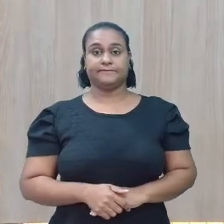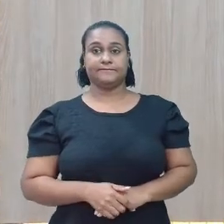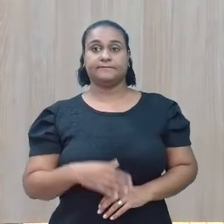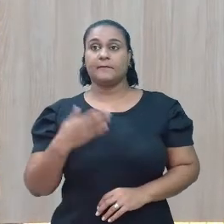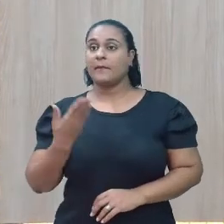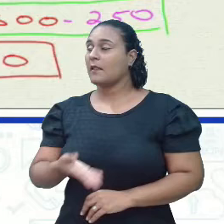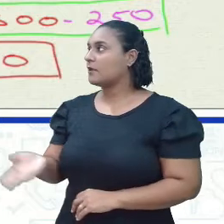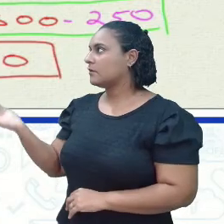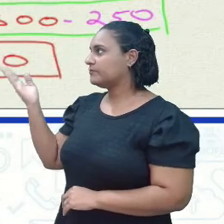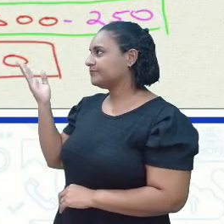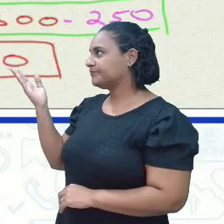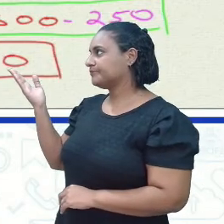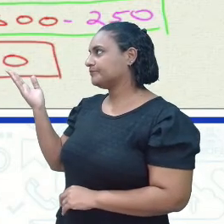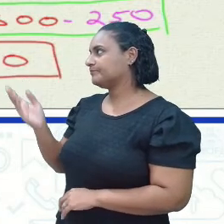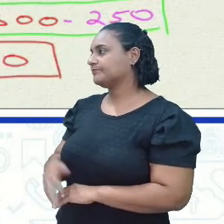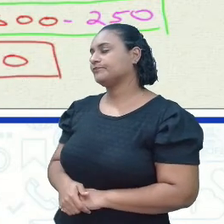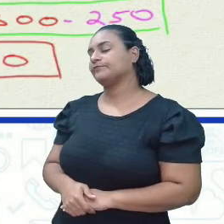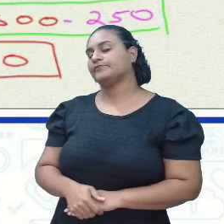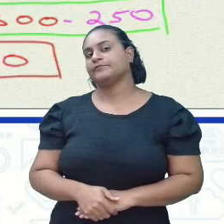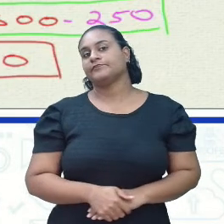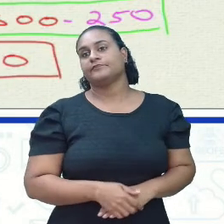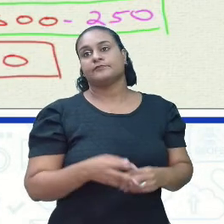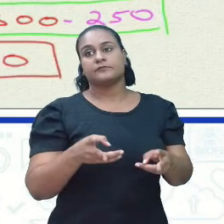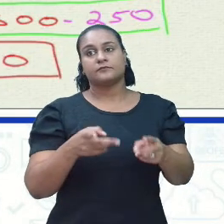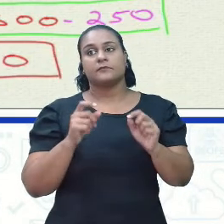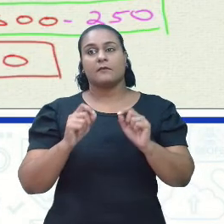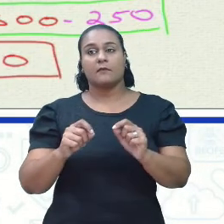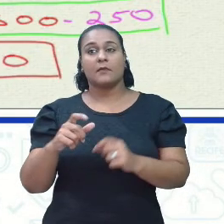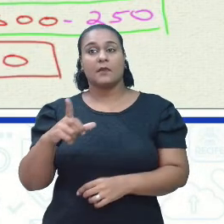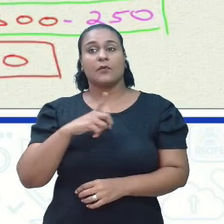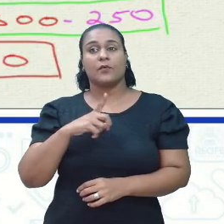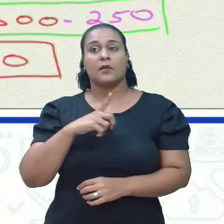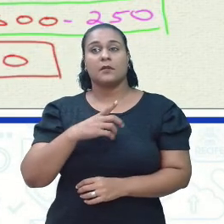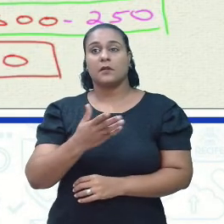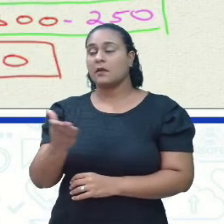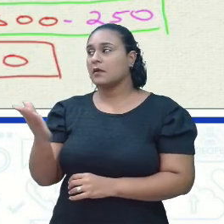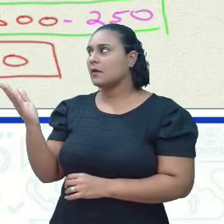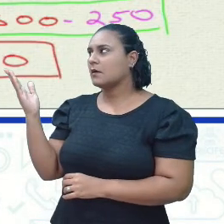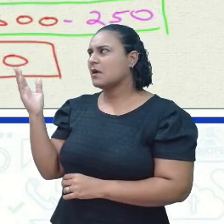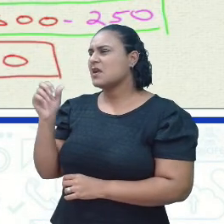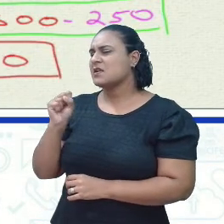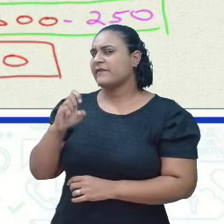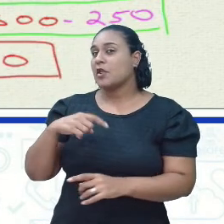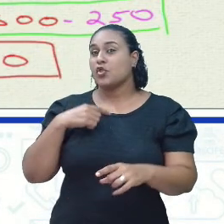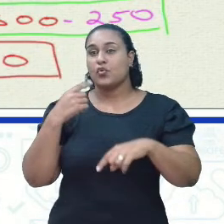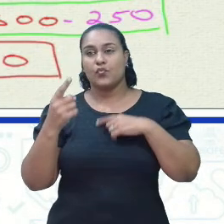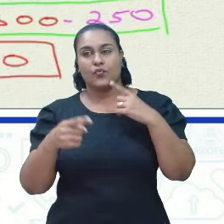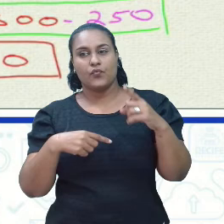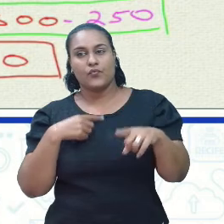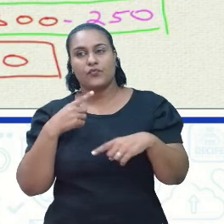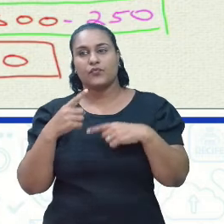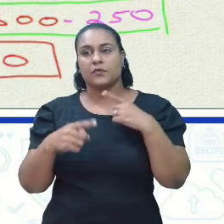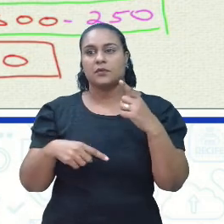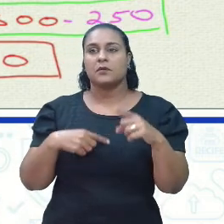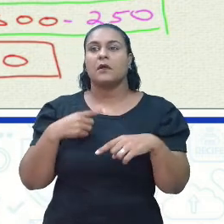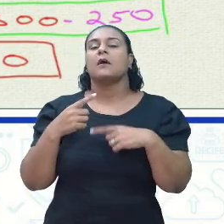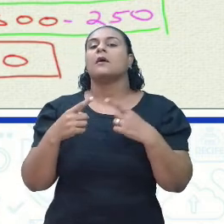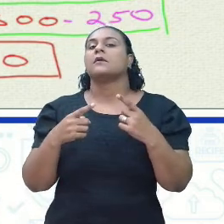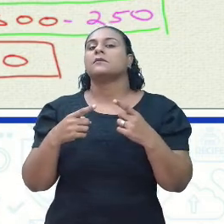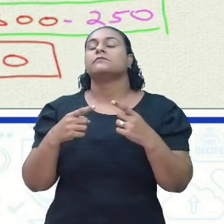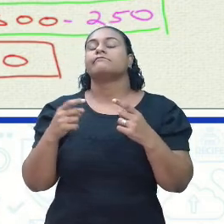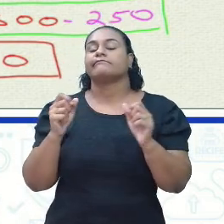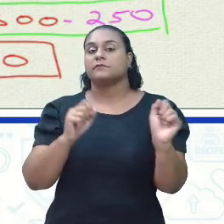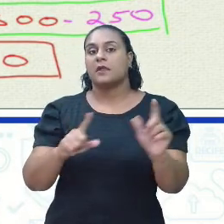voltando aqui para a tela, a gente percebe que o que eu tenho aqui, se você tiver alguma dúvida, o que eu fiz nas